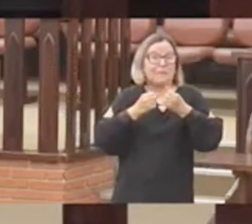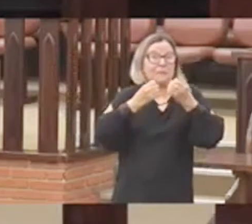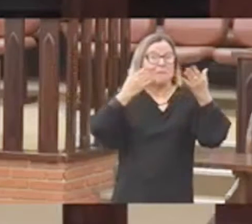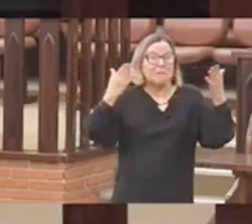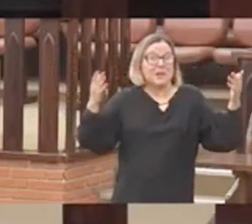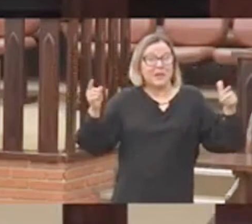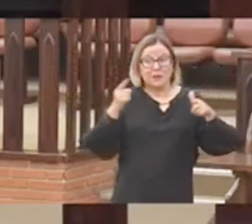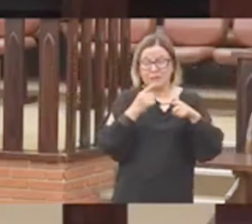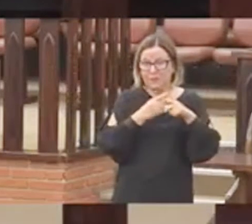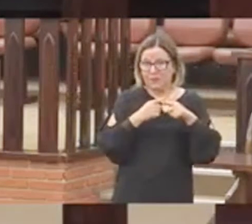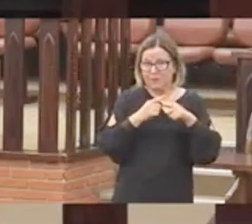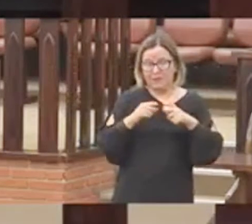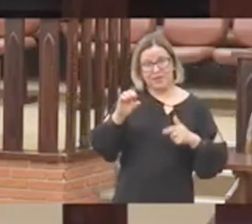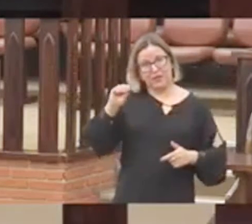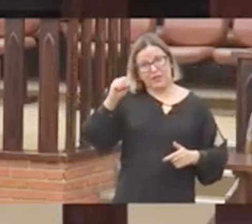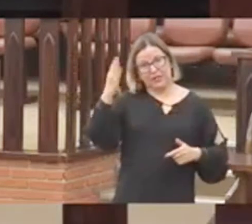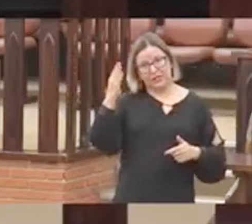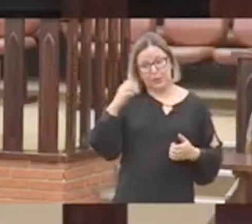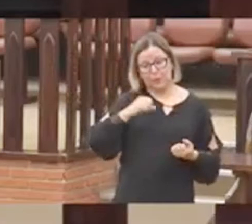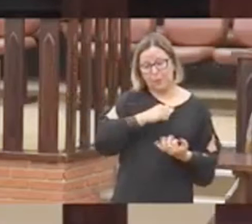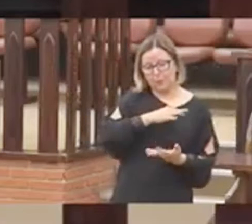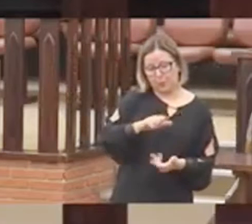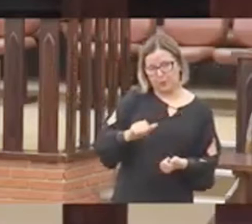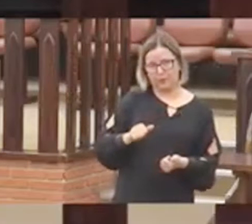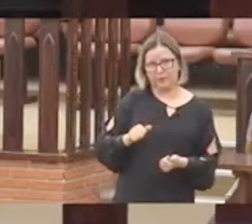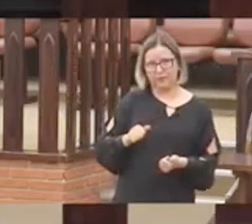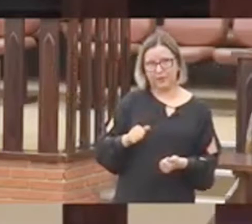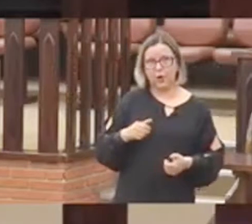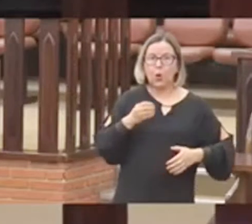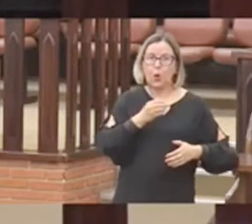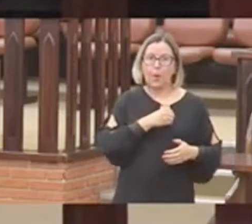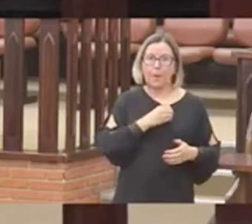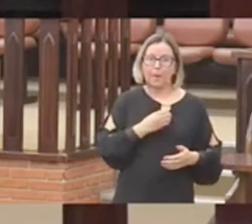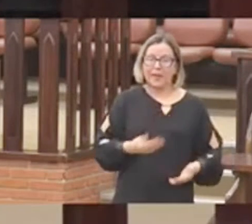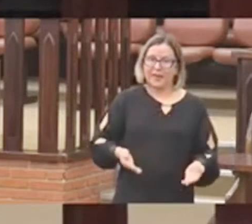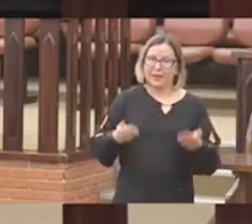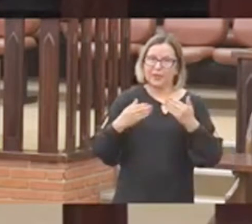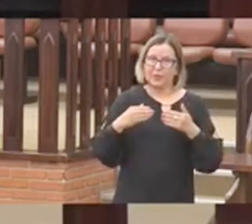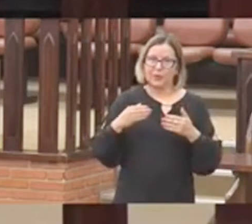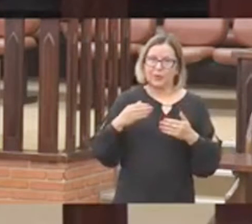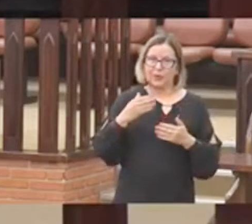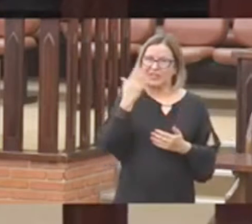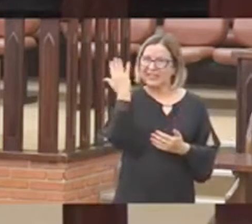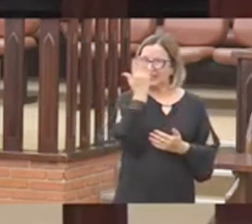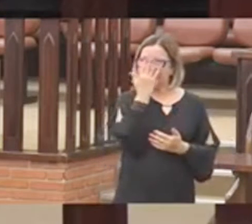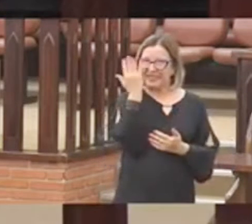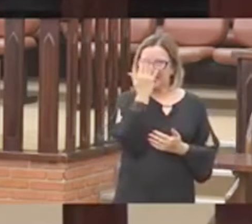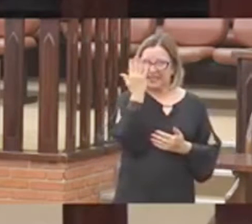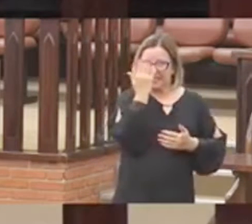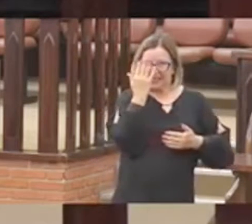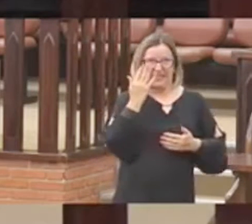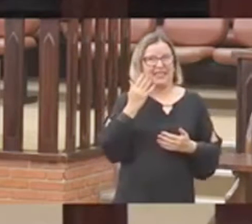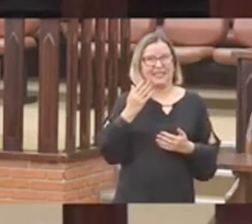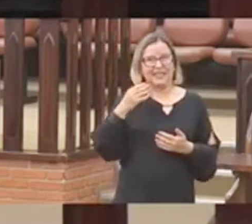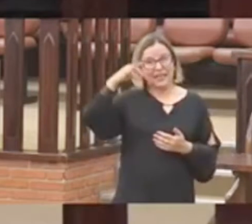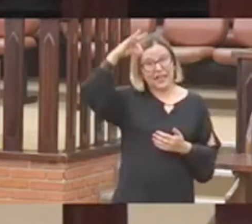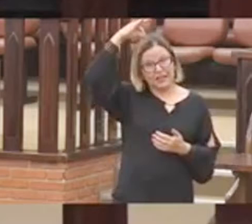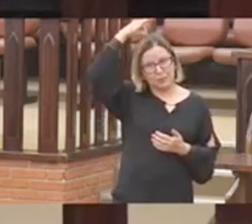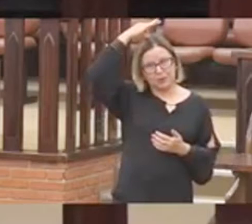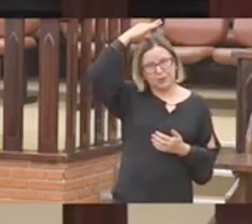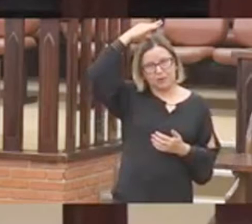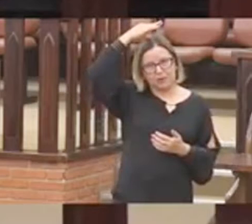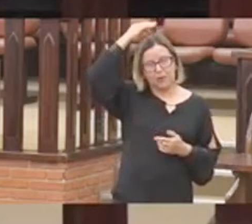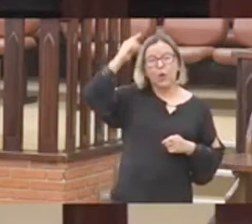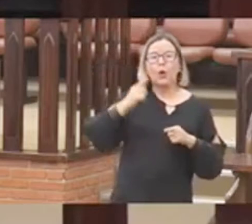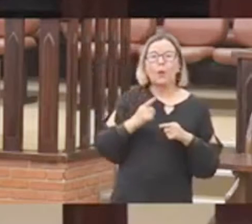sobre cada ser humano. O pecado trouxe cegueira espiritual. O homem natural não enxerga a sua condição atual,